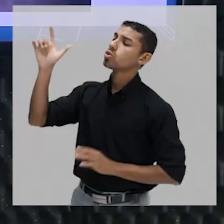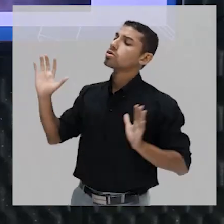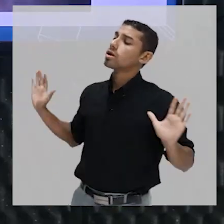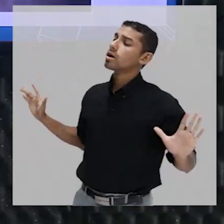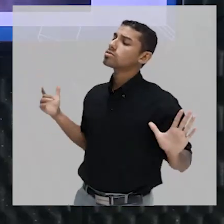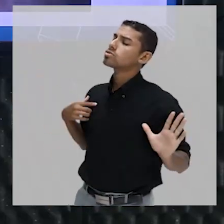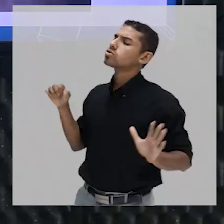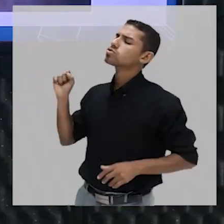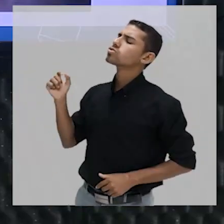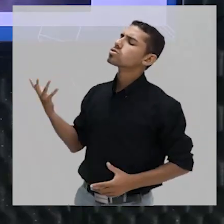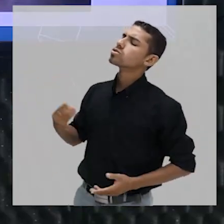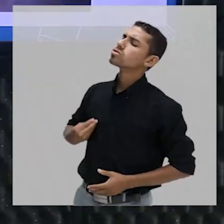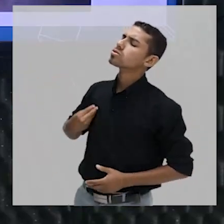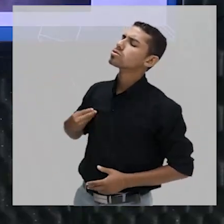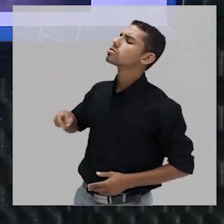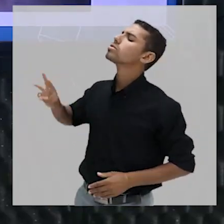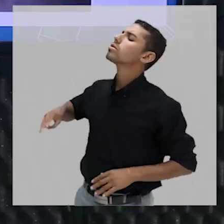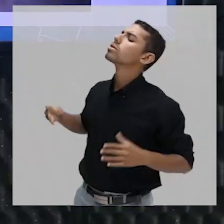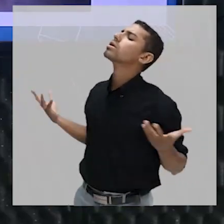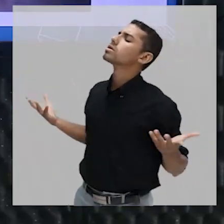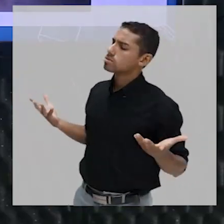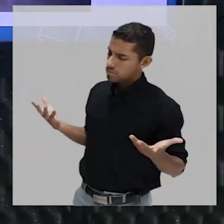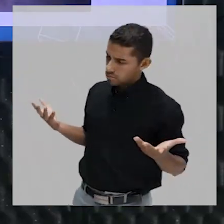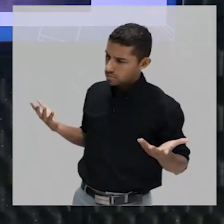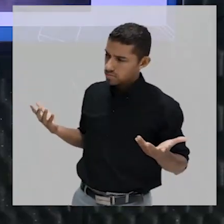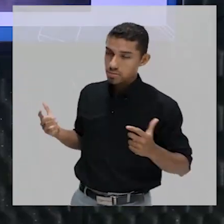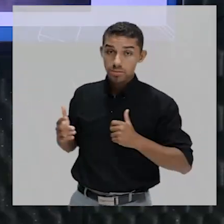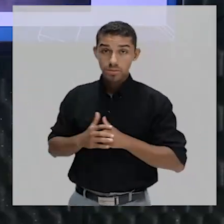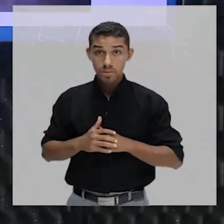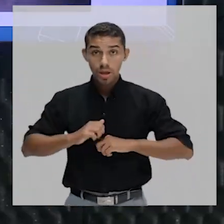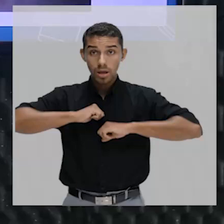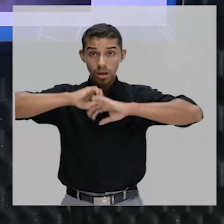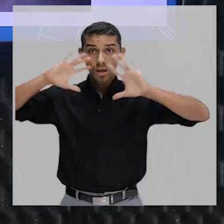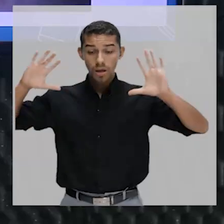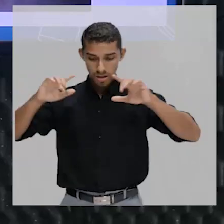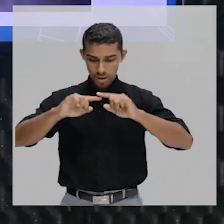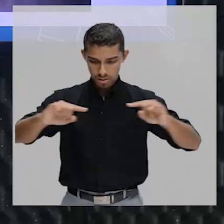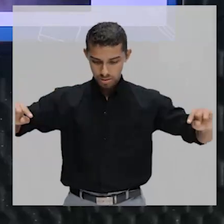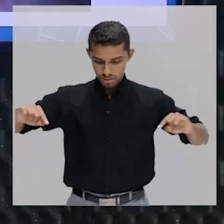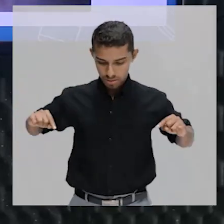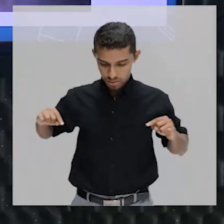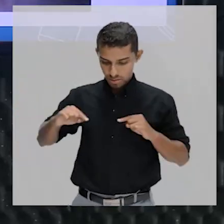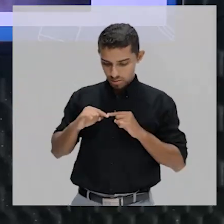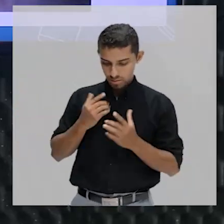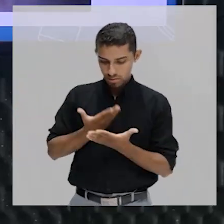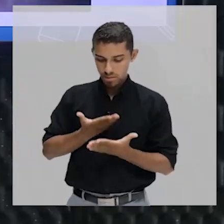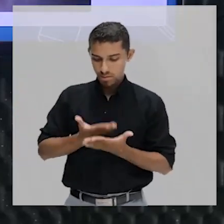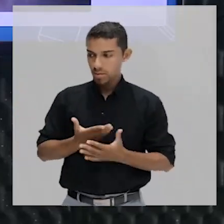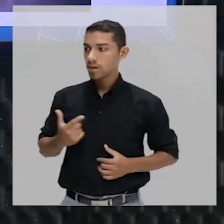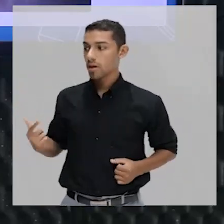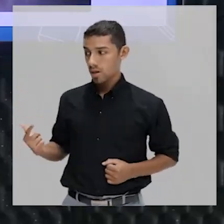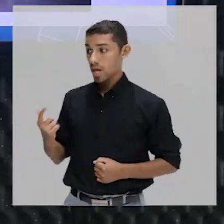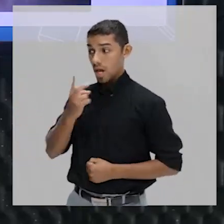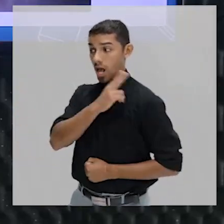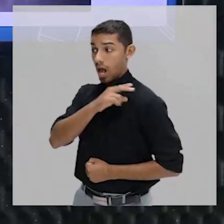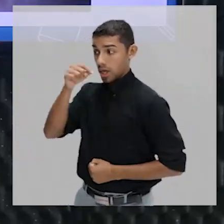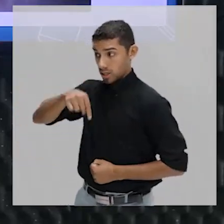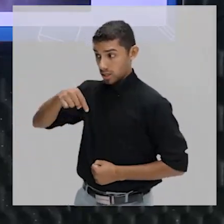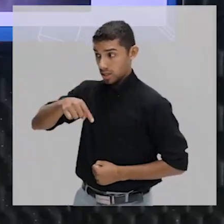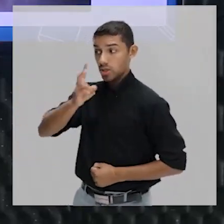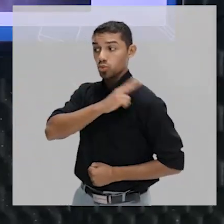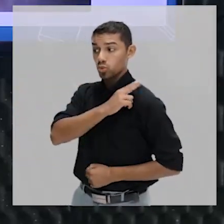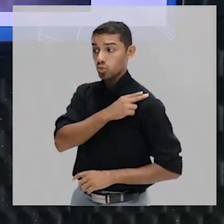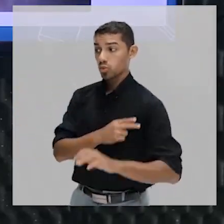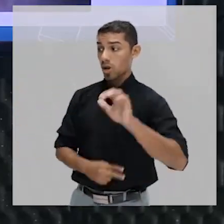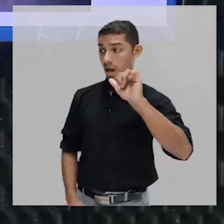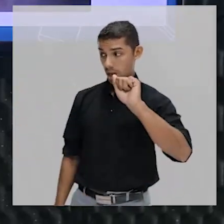pessoal da 200. Então, a gente percebe claramente, né, uma área delimitada, a sala, e lá dentro existe uma relação de